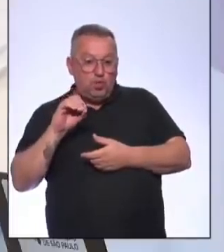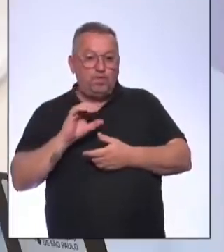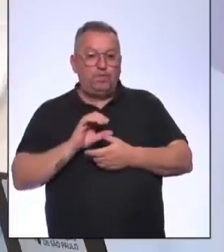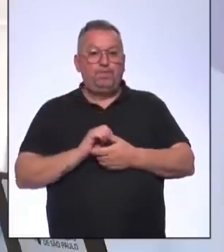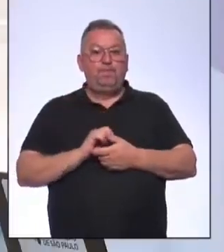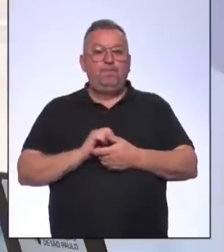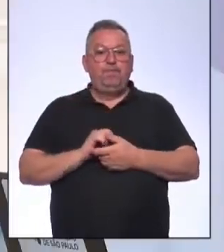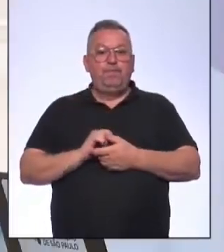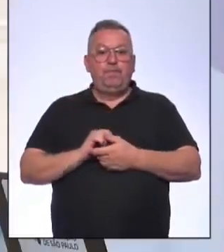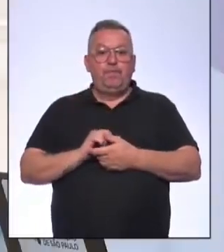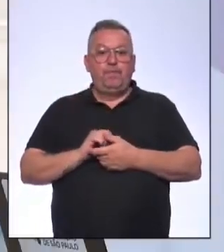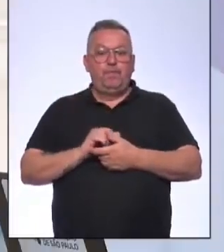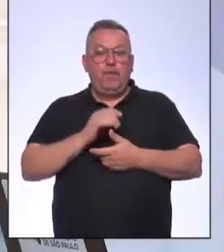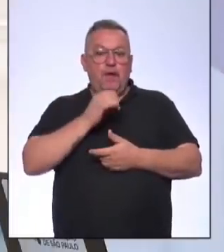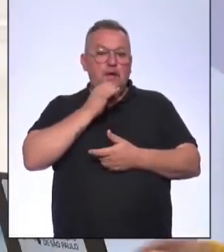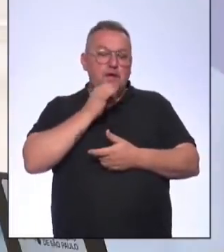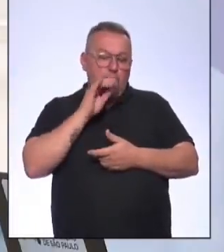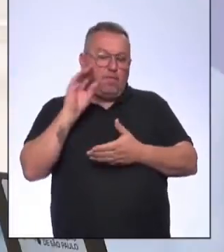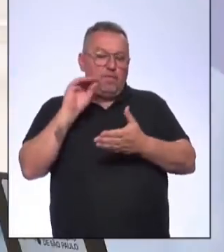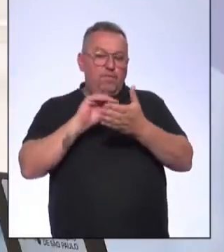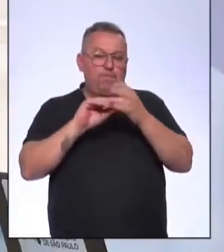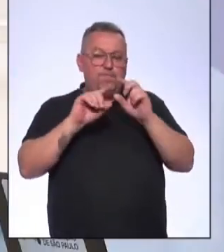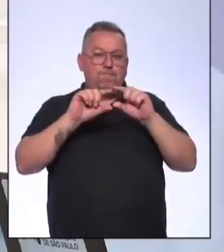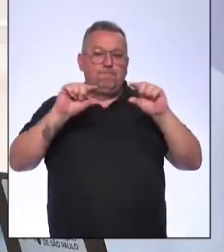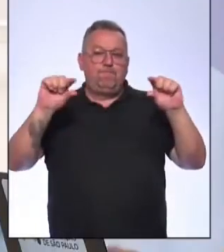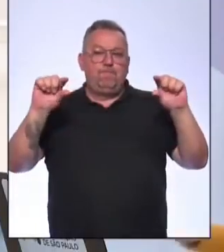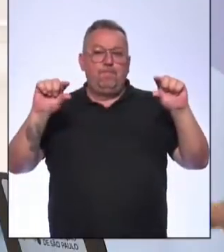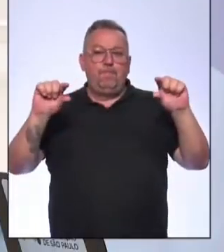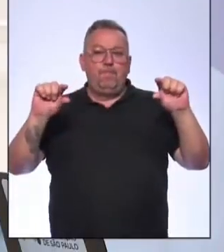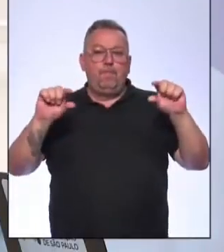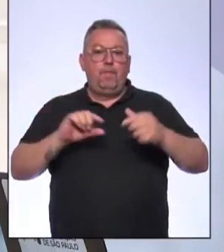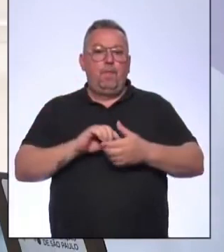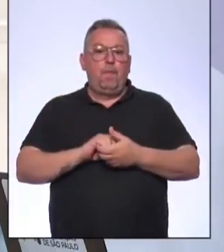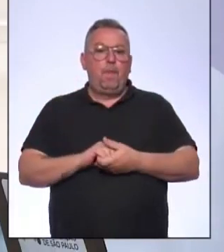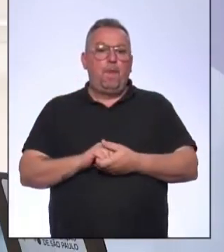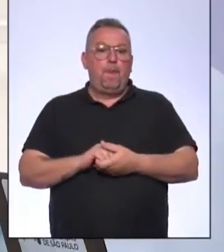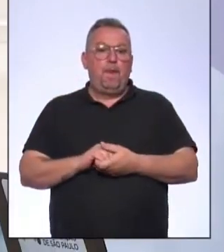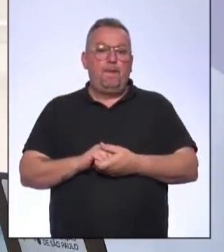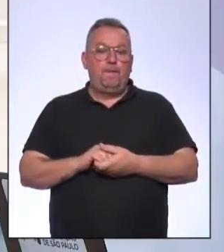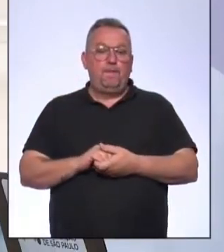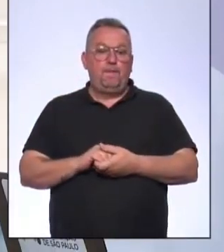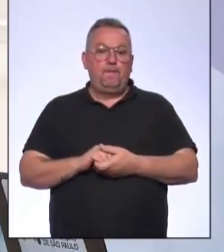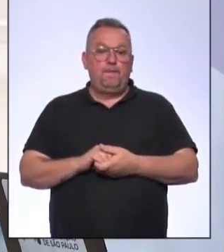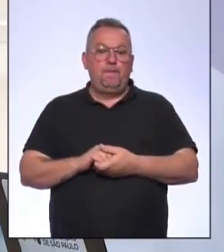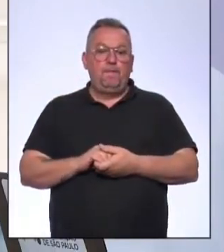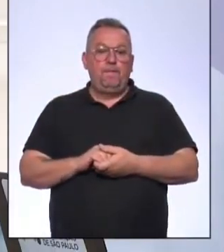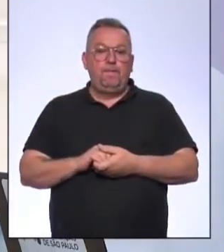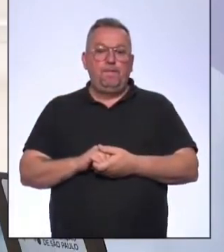exemplo, vamos colocar isso numa frase. Today